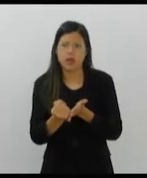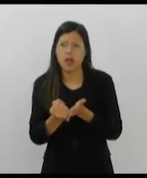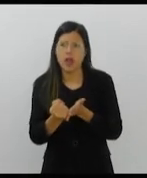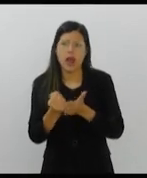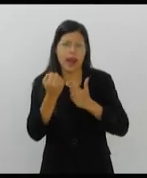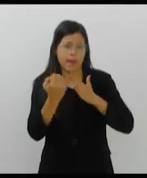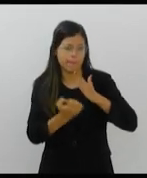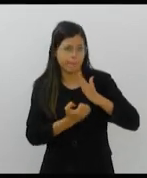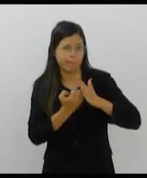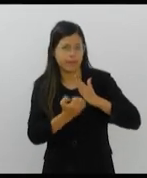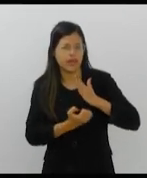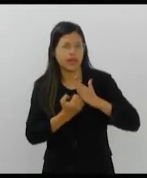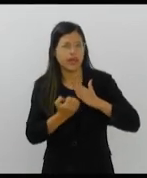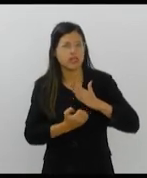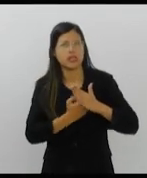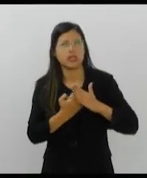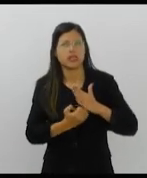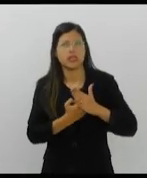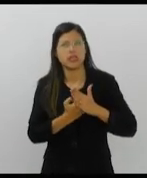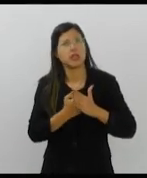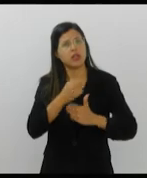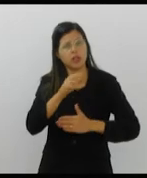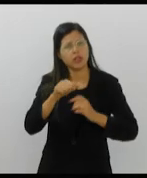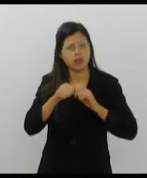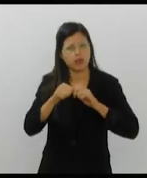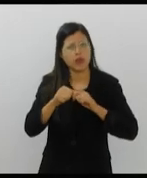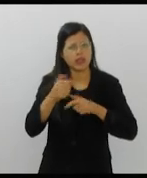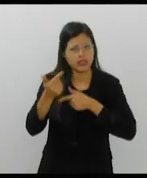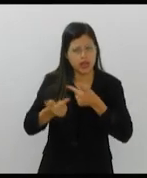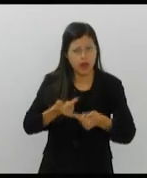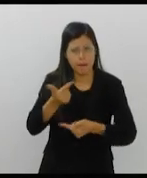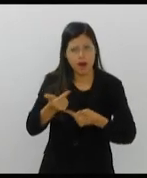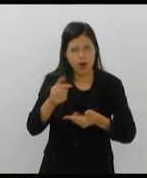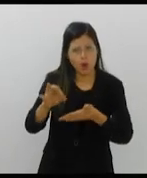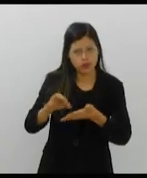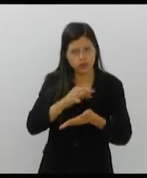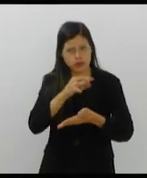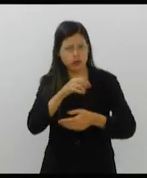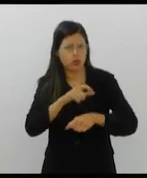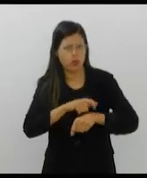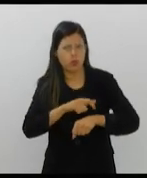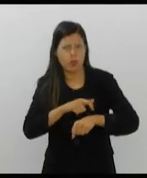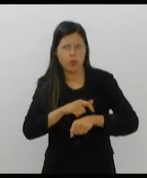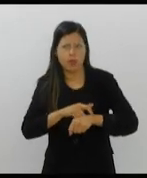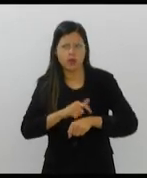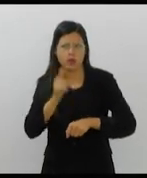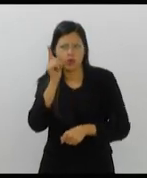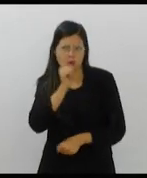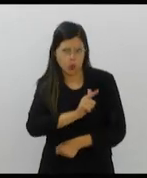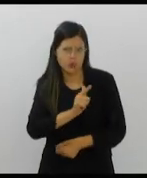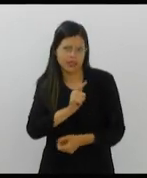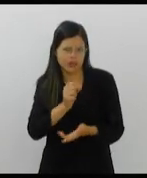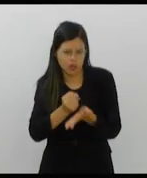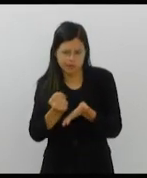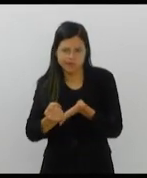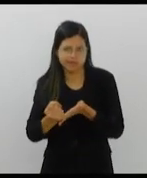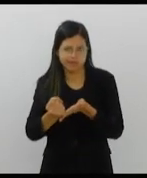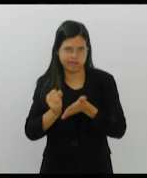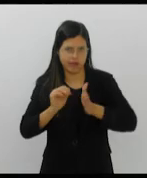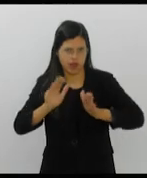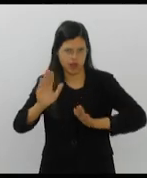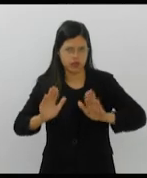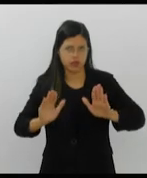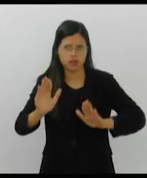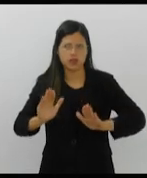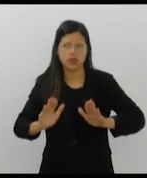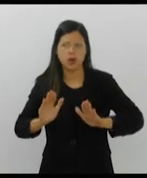companhia que explora esse serviço assinou no momento da conquista da concessão, decorrente da